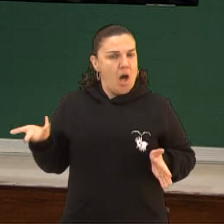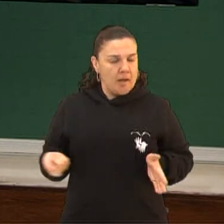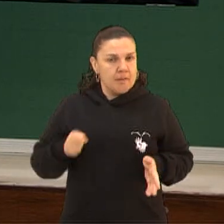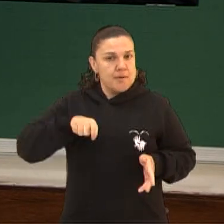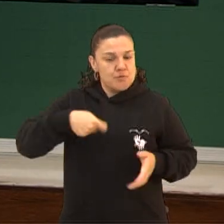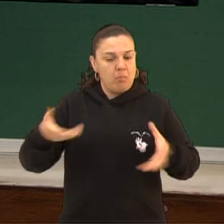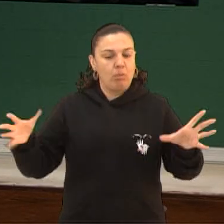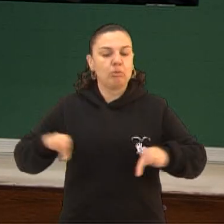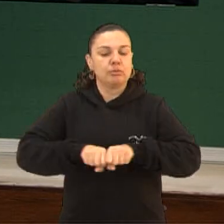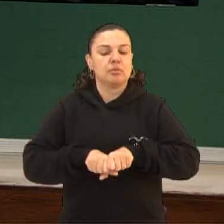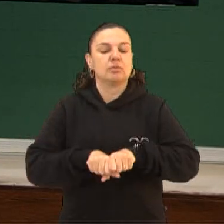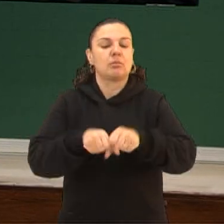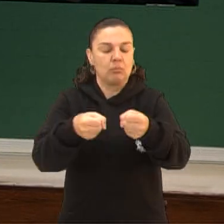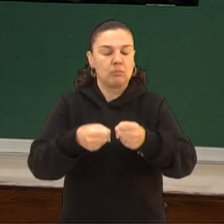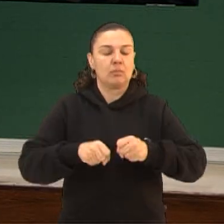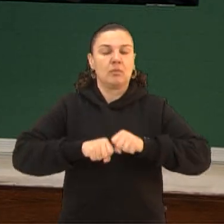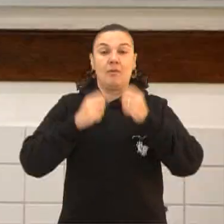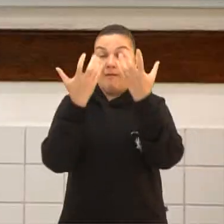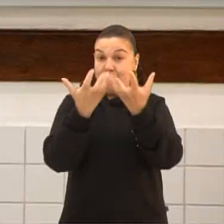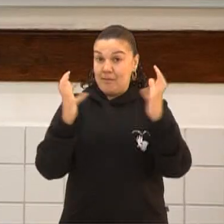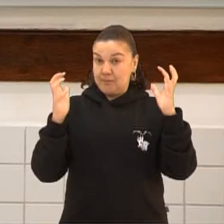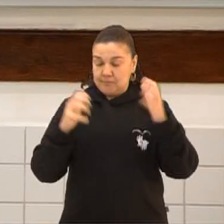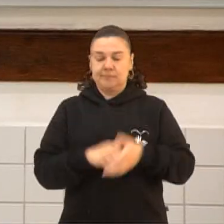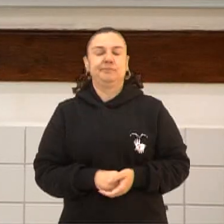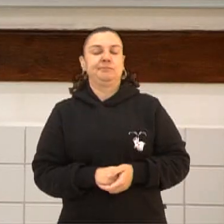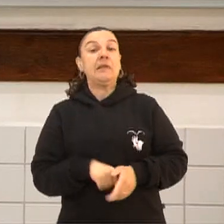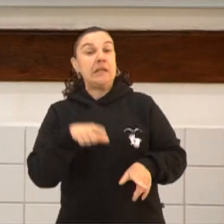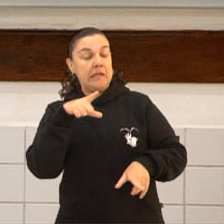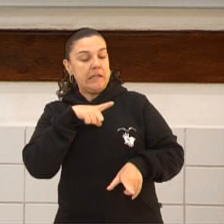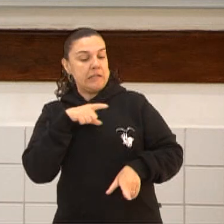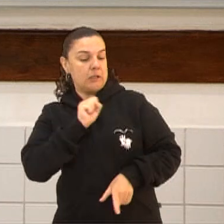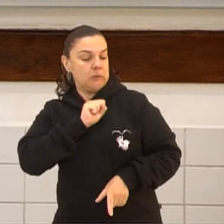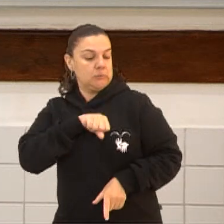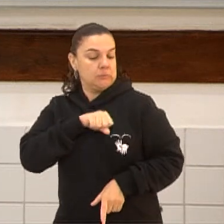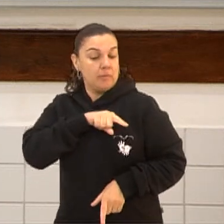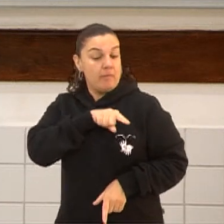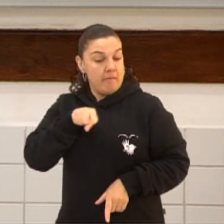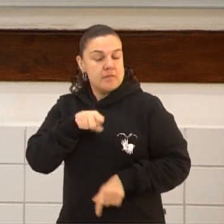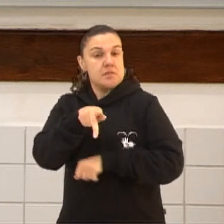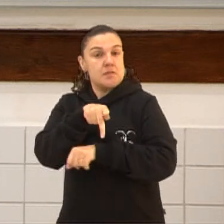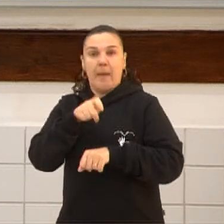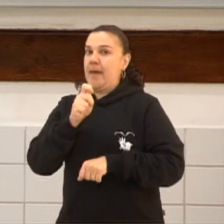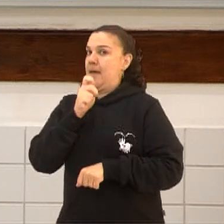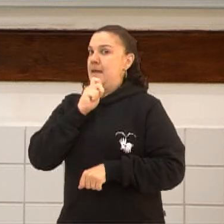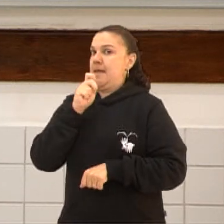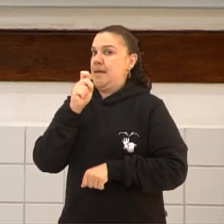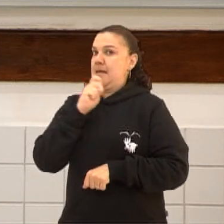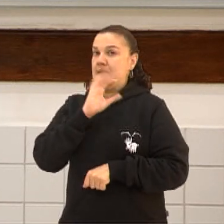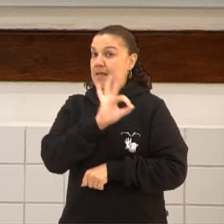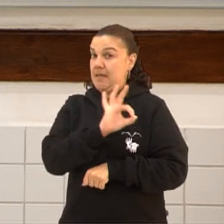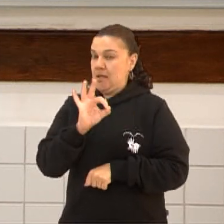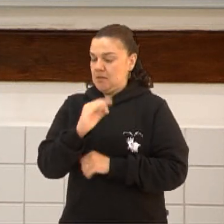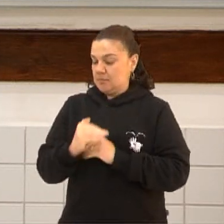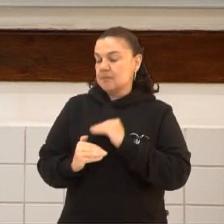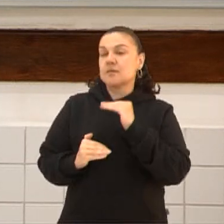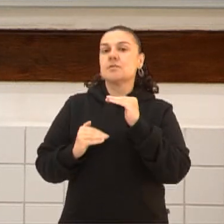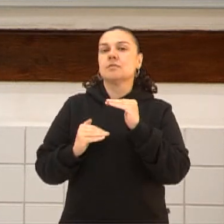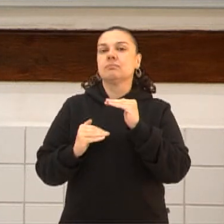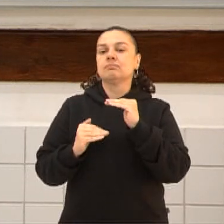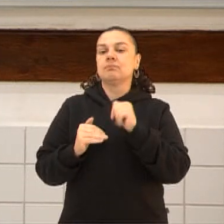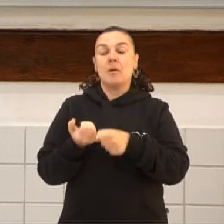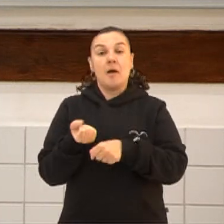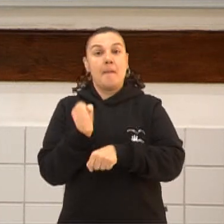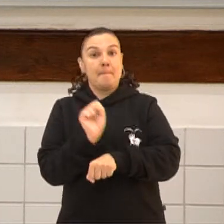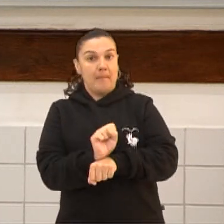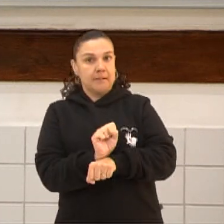relacionada à natureza. E existe uma pressão de certos países para que esses países que ainda não atingiram o desenvolvimento refreiem